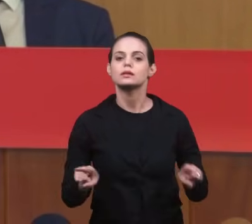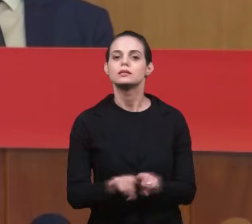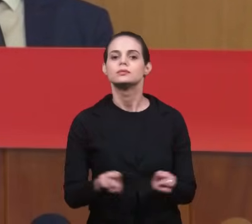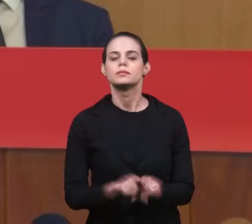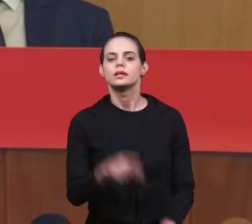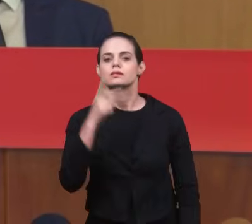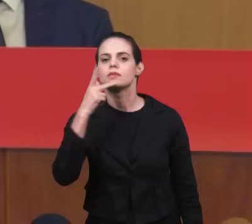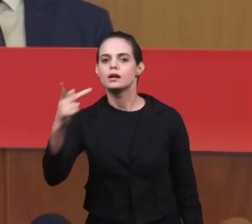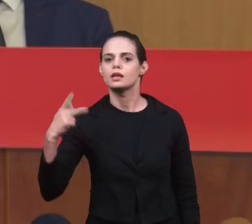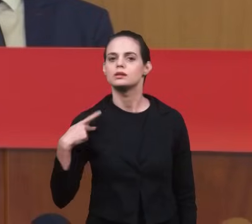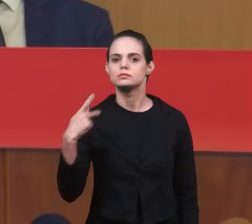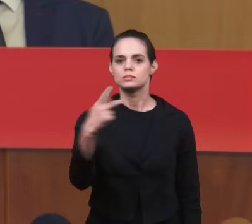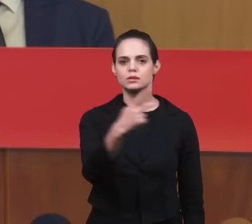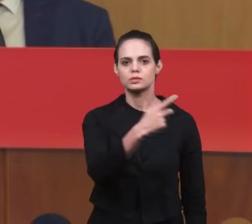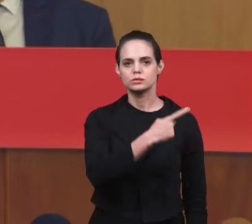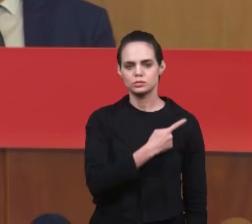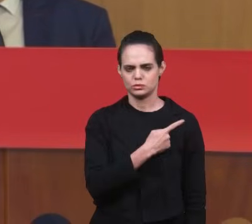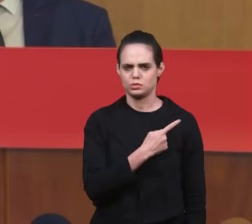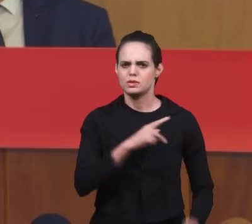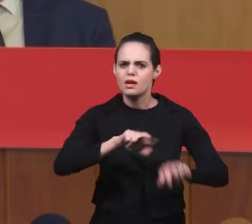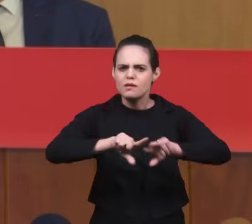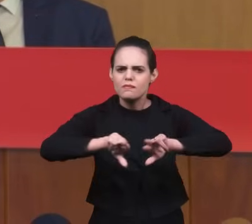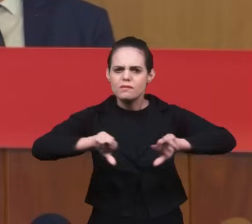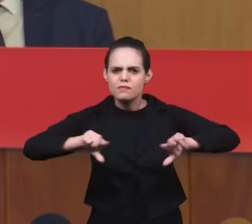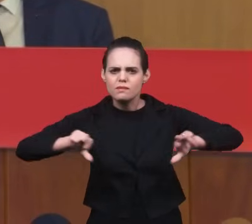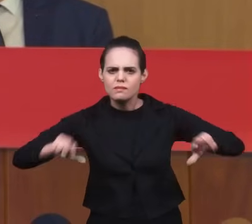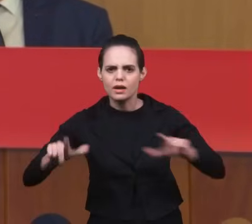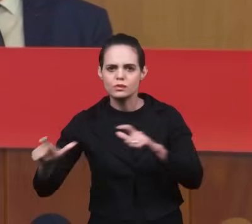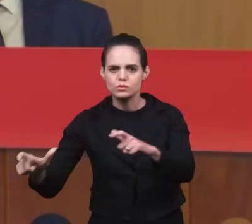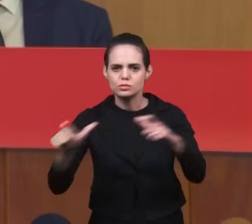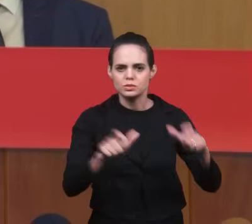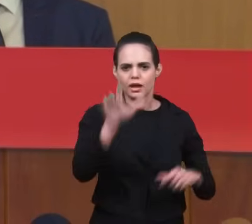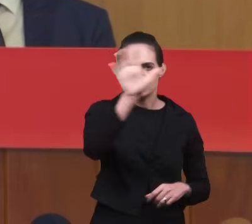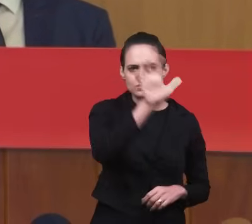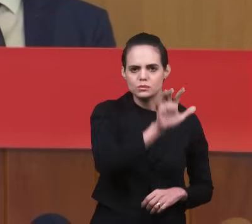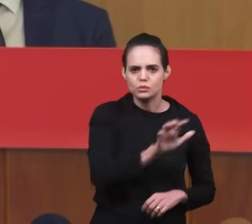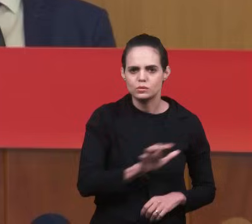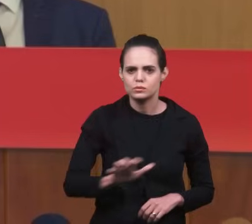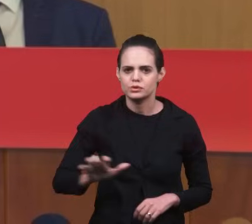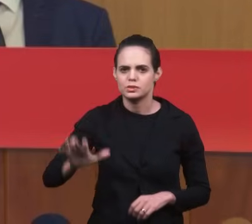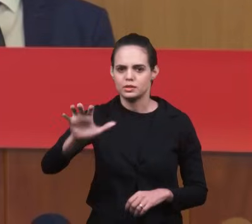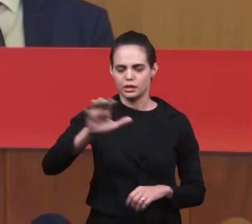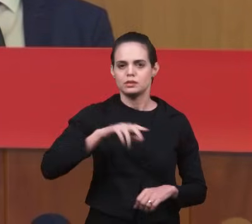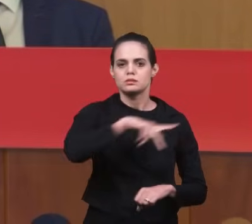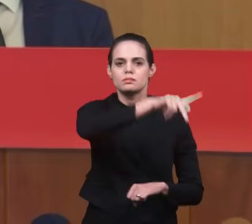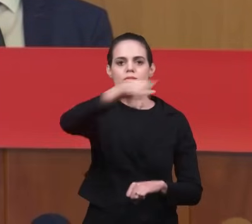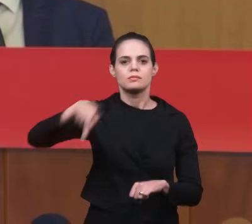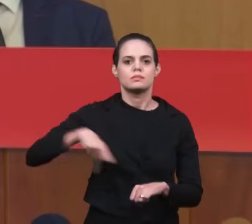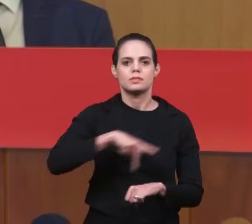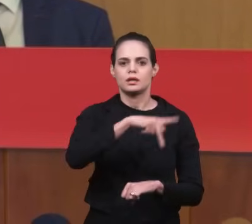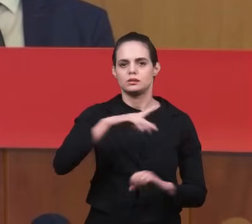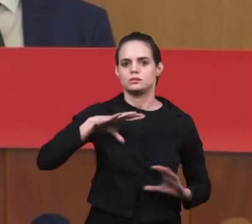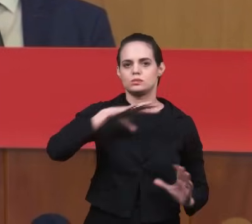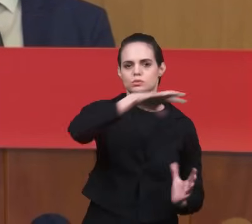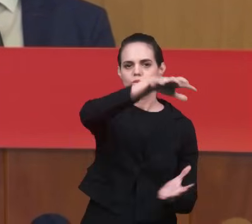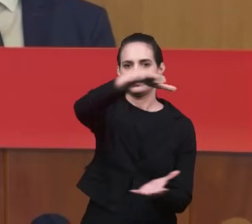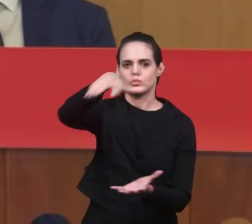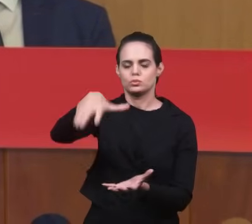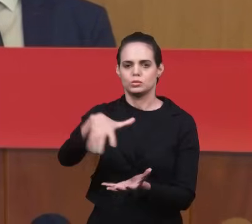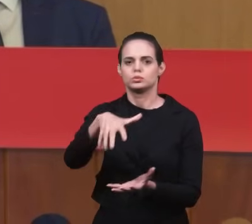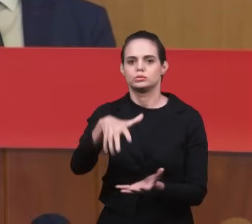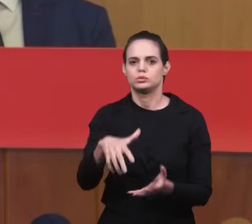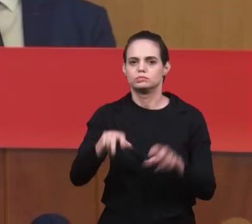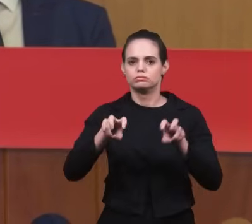pastores de diversos continentes, diversos países do mundo que estão aqui conosco, bem como